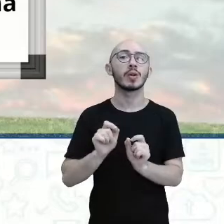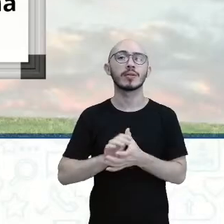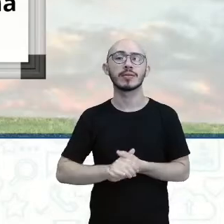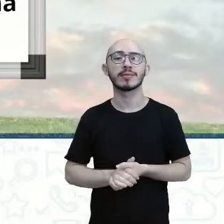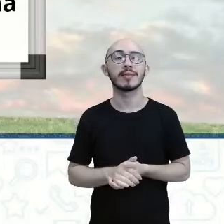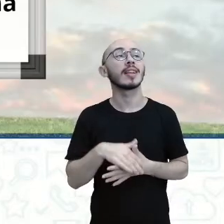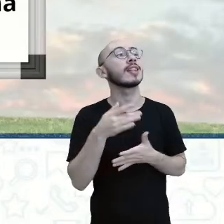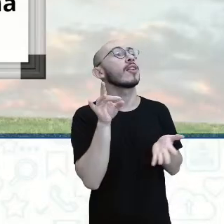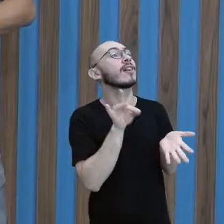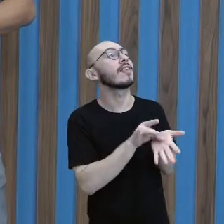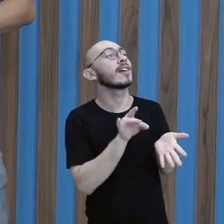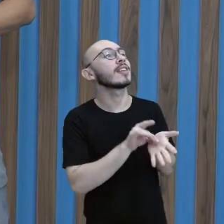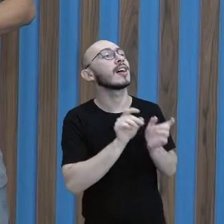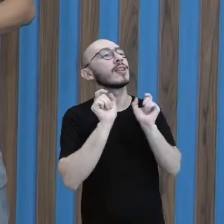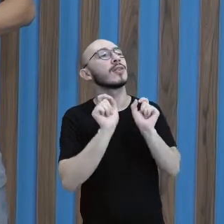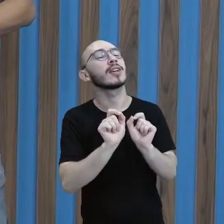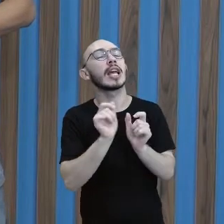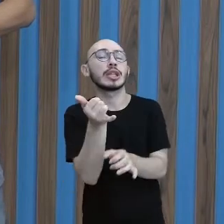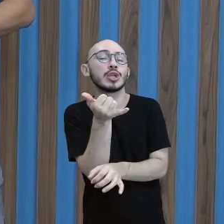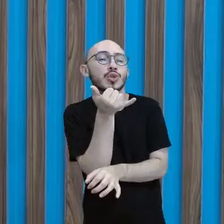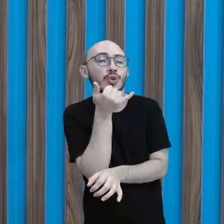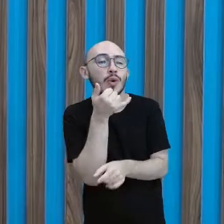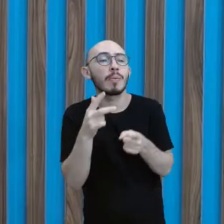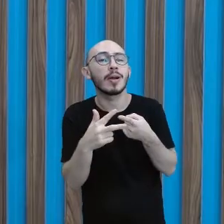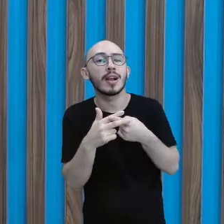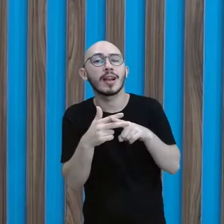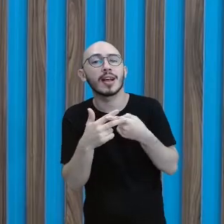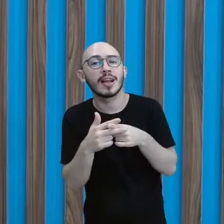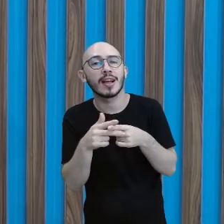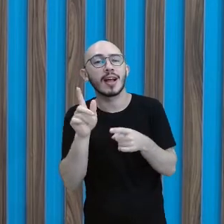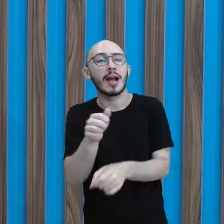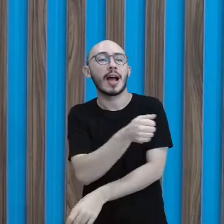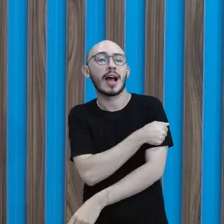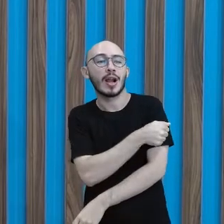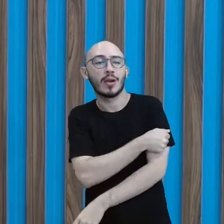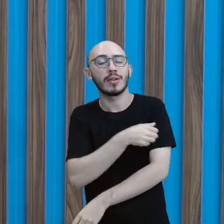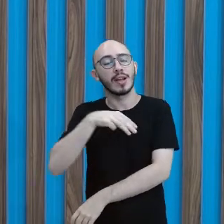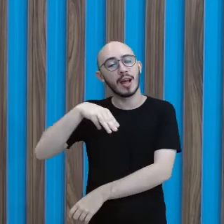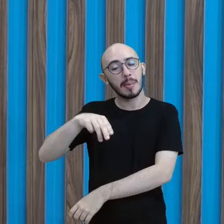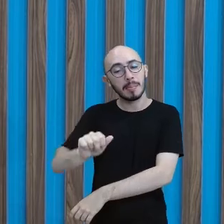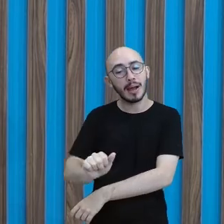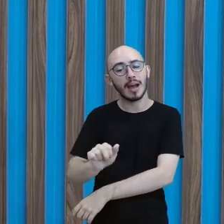Na realidade, só uma correção, professor. Desculpa. Marcélia.